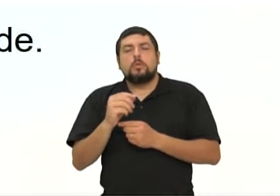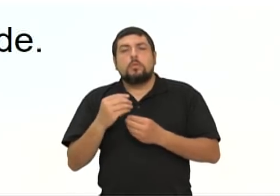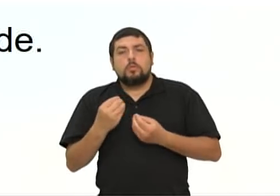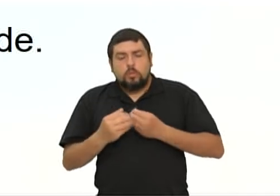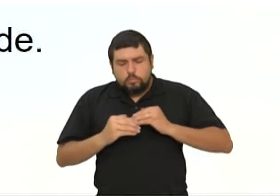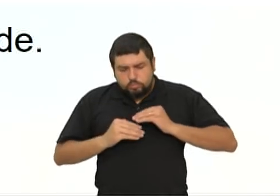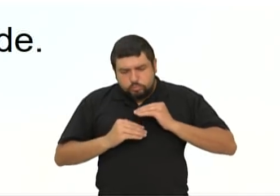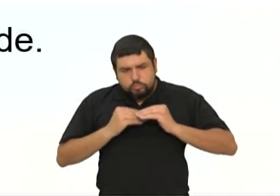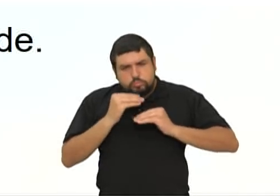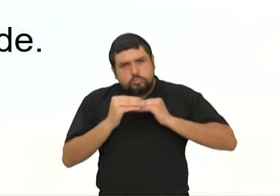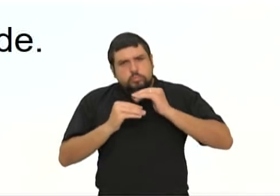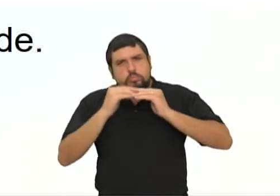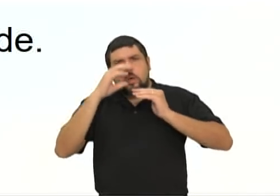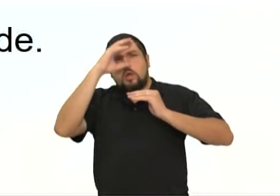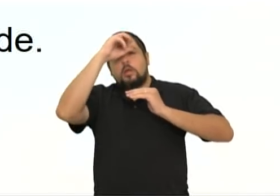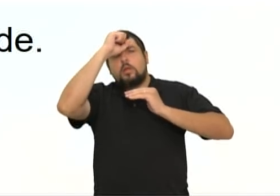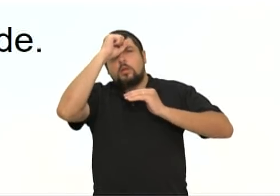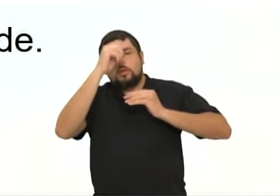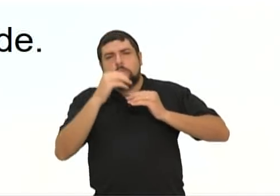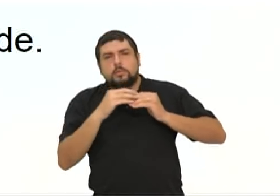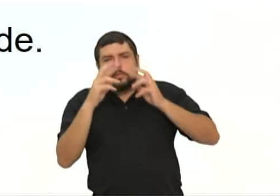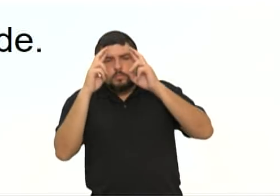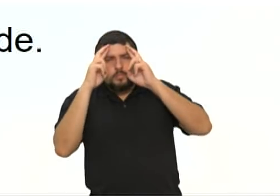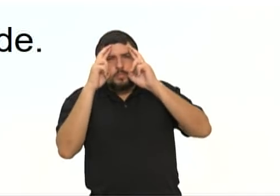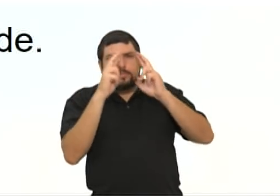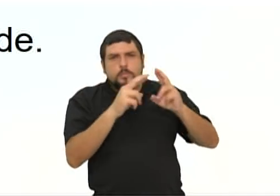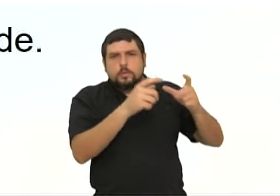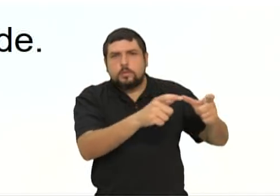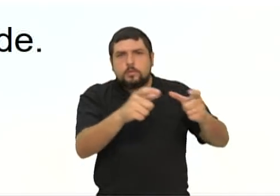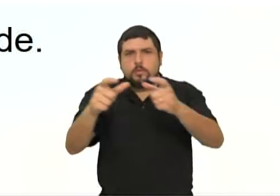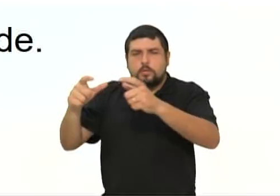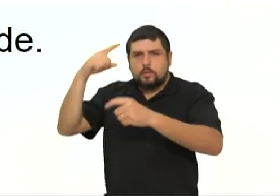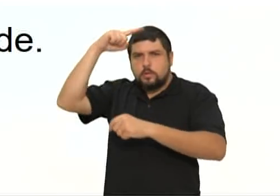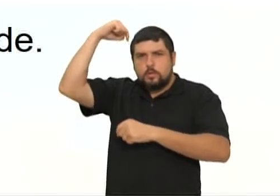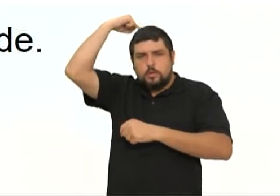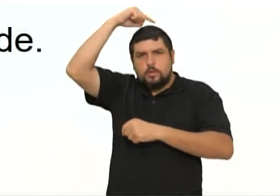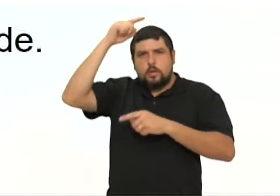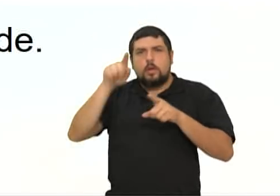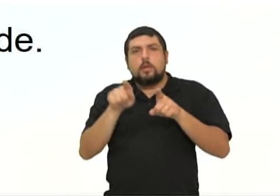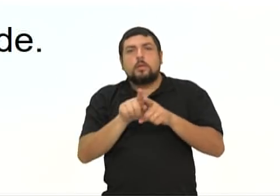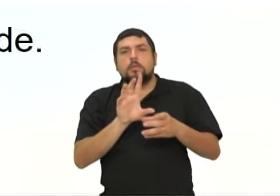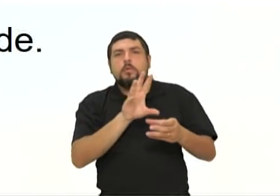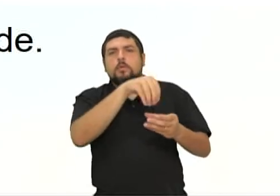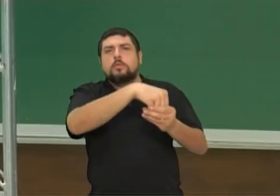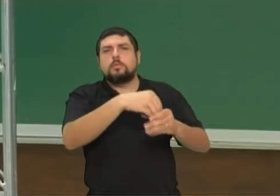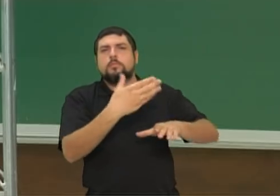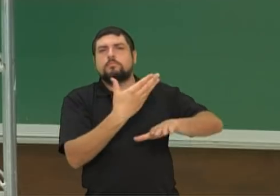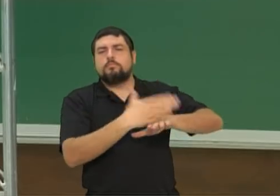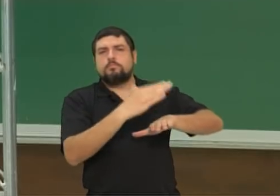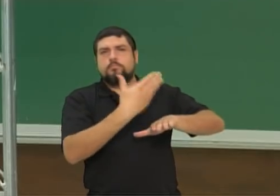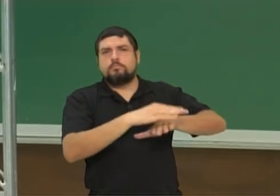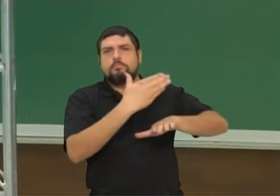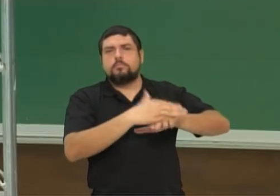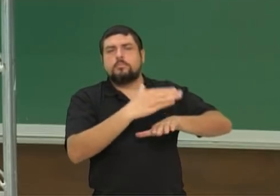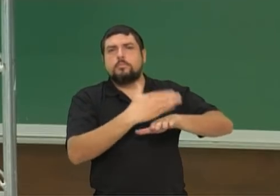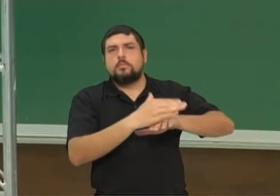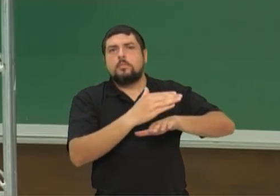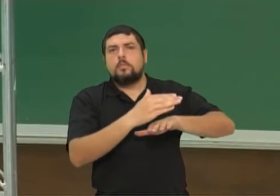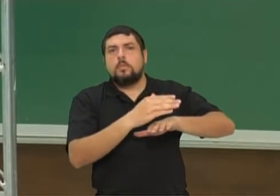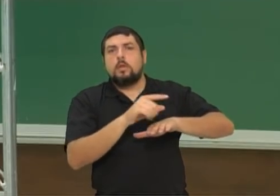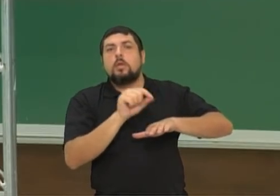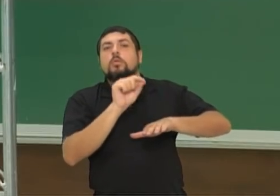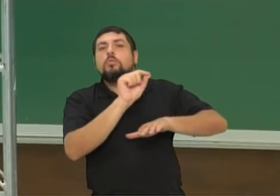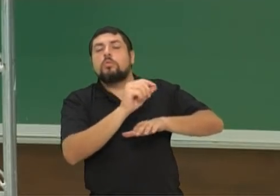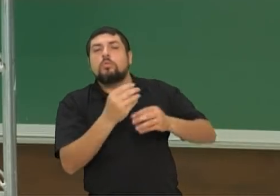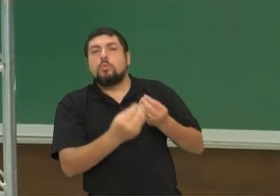respeito aos diferentes lugares sagrados e as práticas desenvolvidas nesses locais, mostrando como é relevante o papel que eles